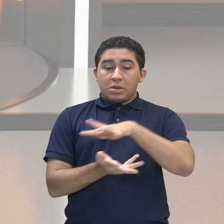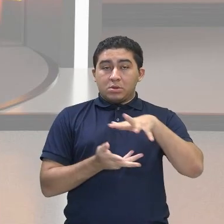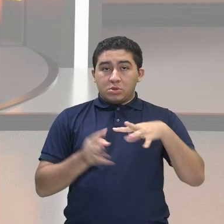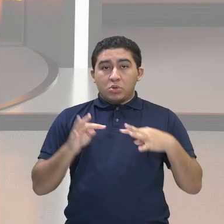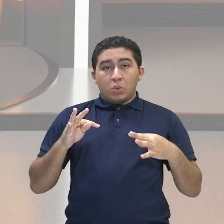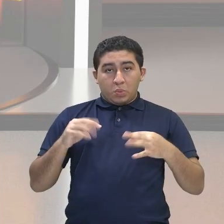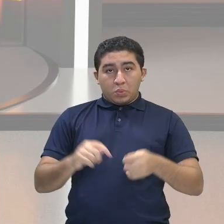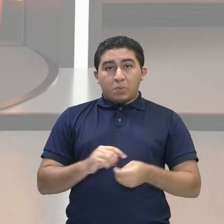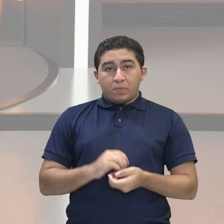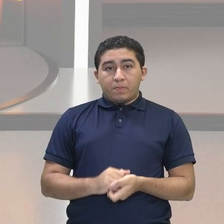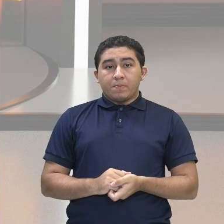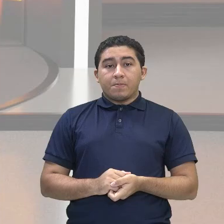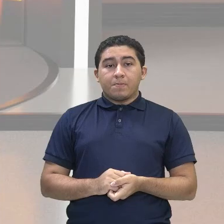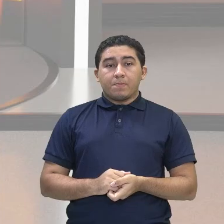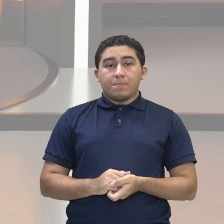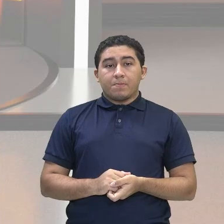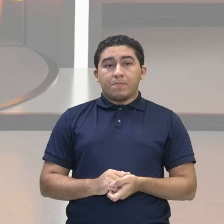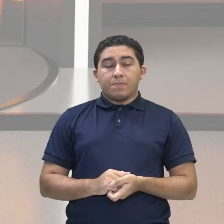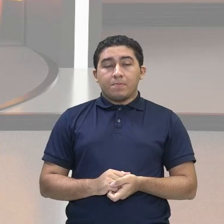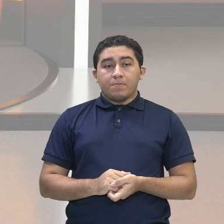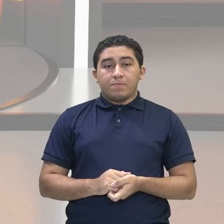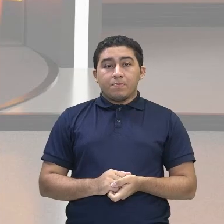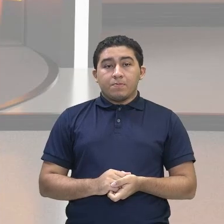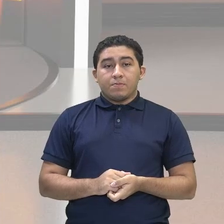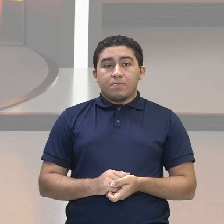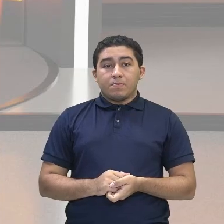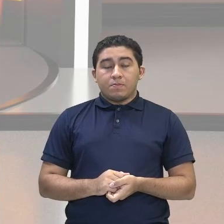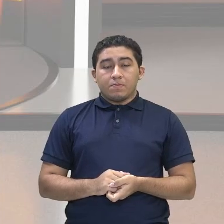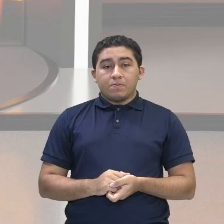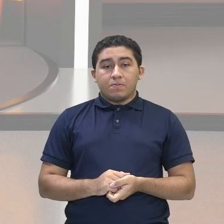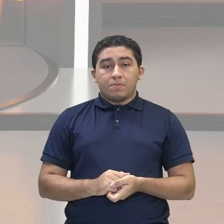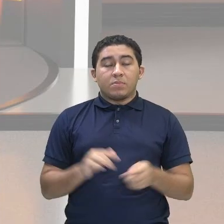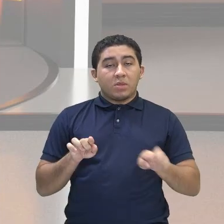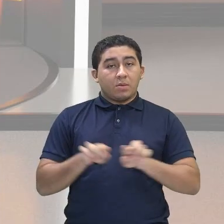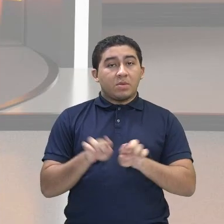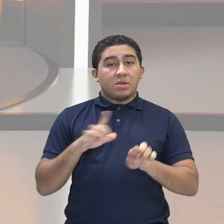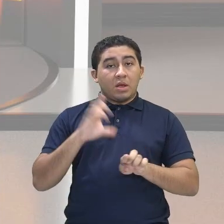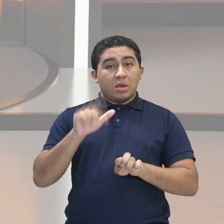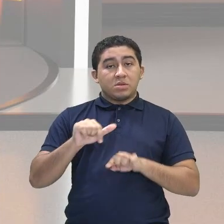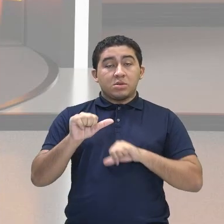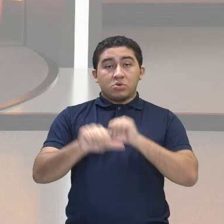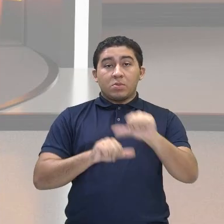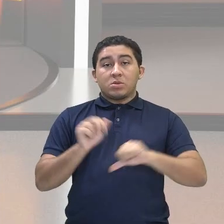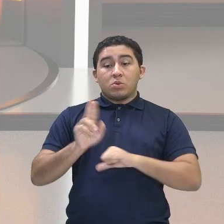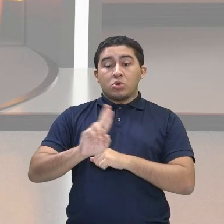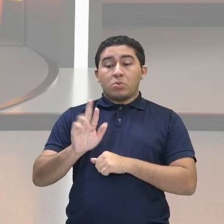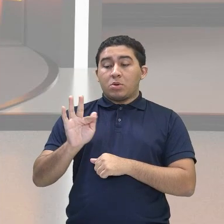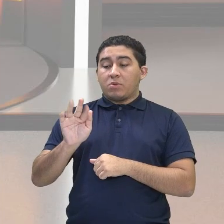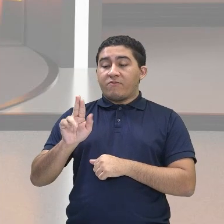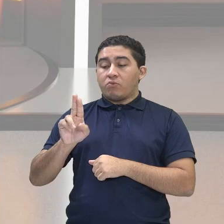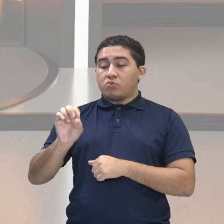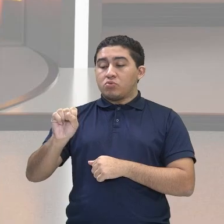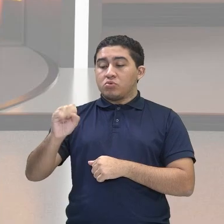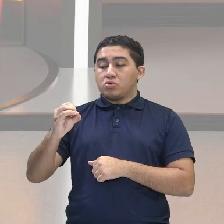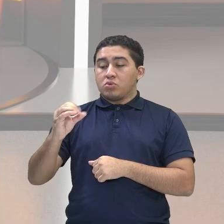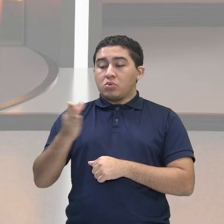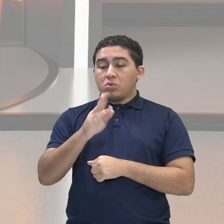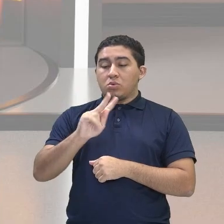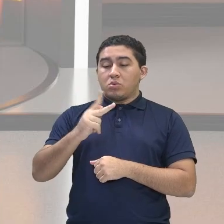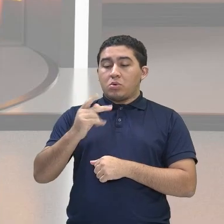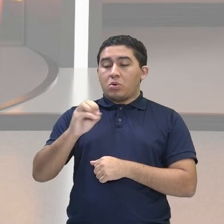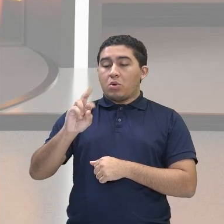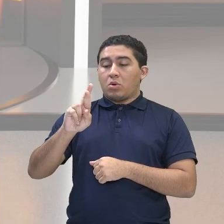bom? E aí nós temos essas mudanças, né, que são os fusos horários, tá bom? Que ele vai ser definido